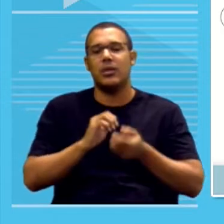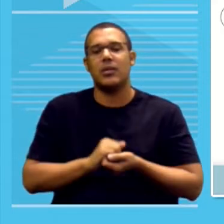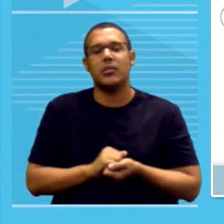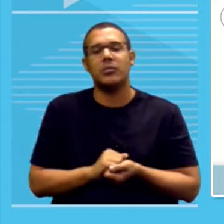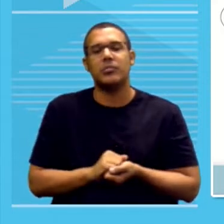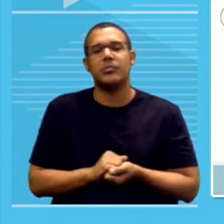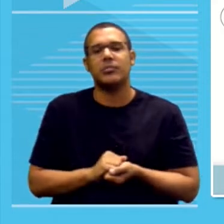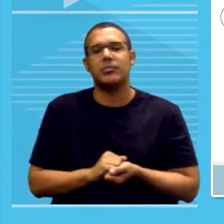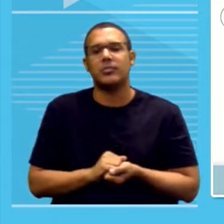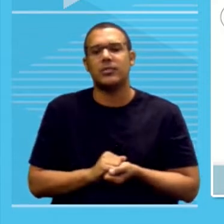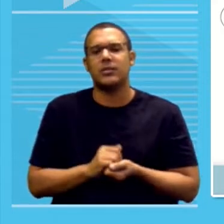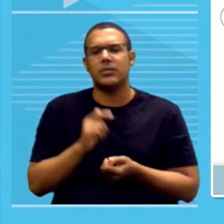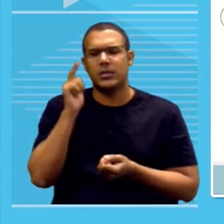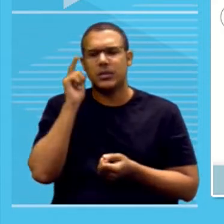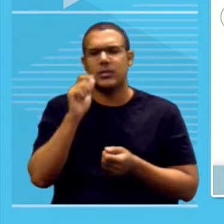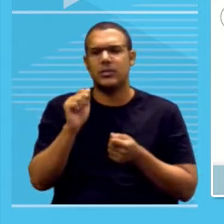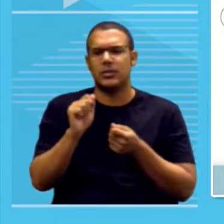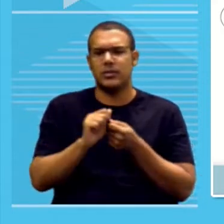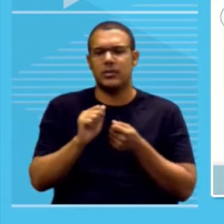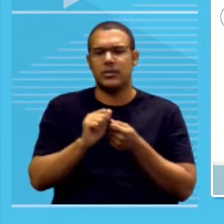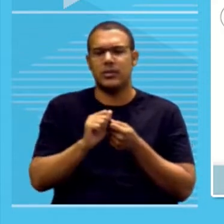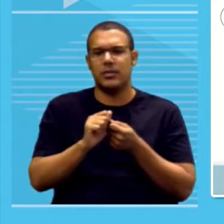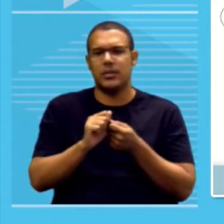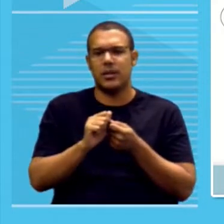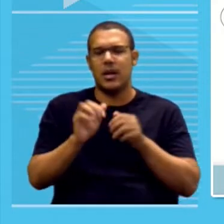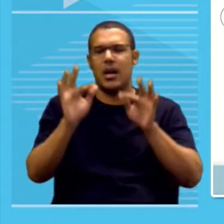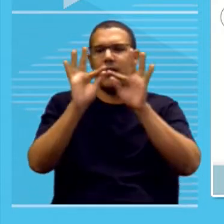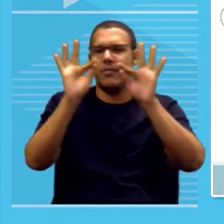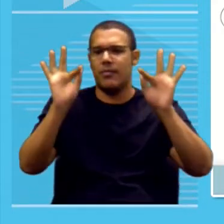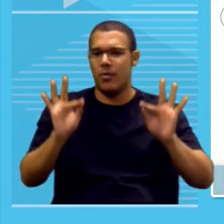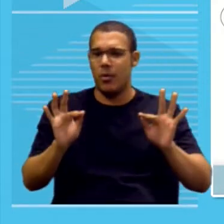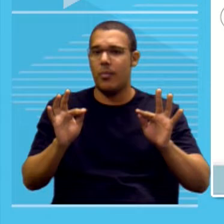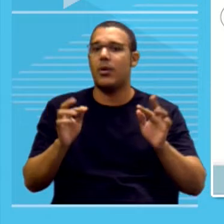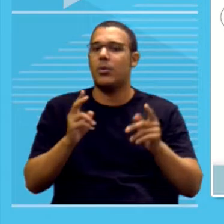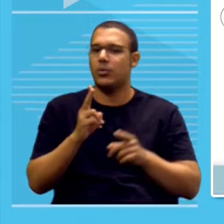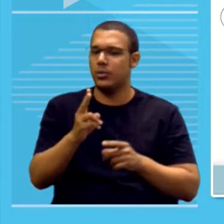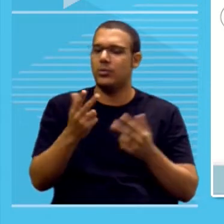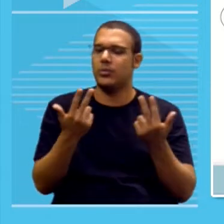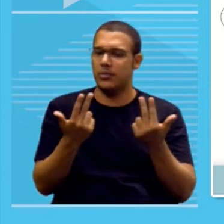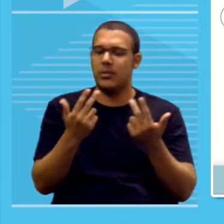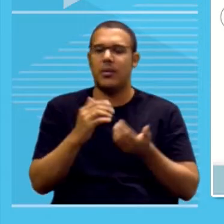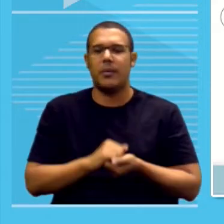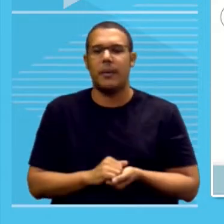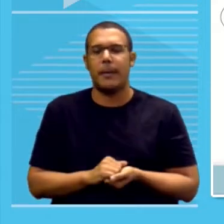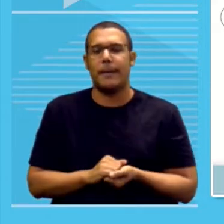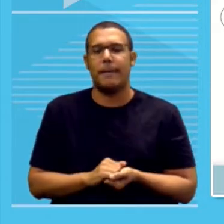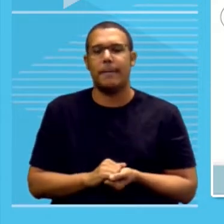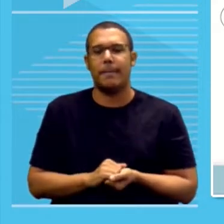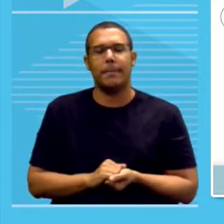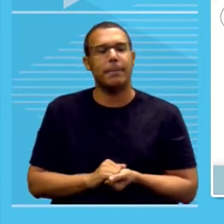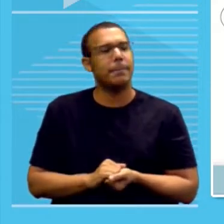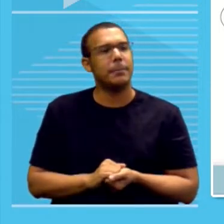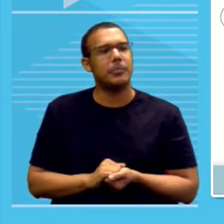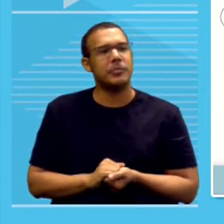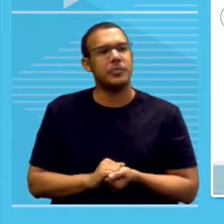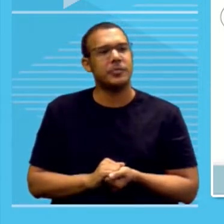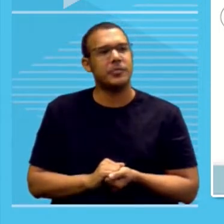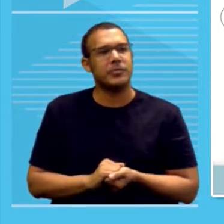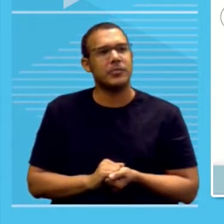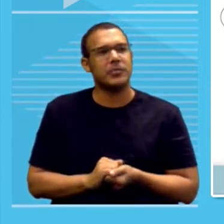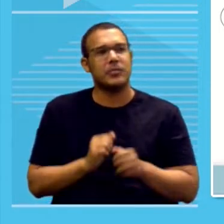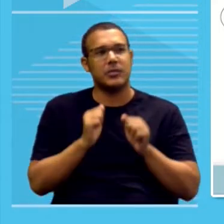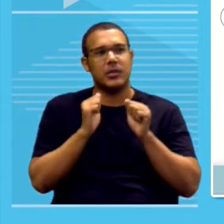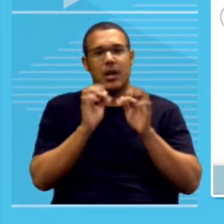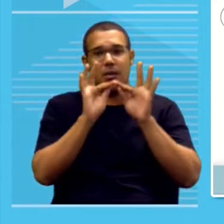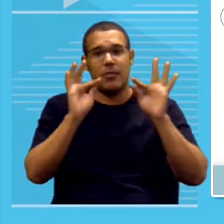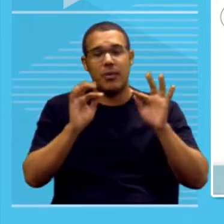tem como fazer também tem a fórmula muda não a fórmula é a mesma aquela fórmula ela serve Tanto para você achar